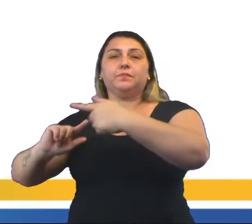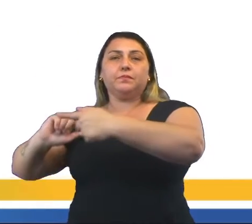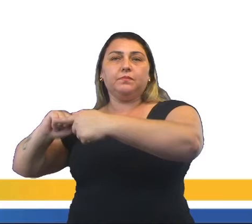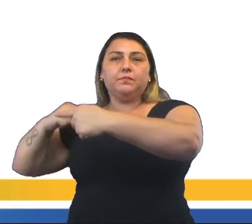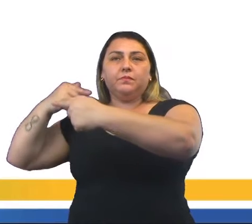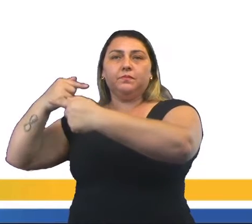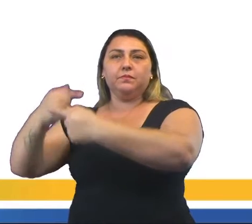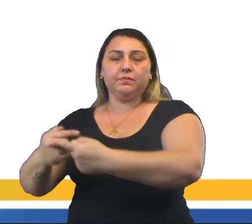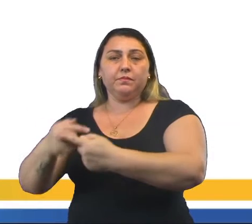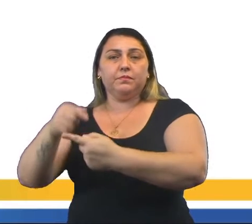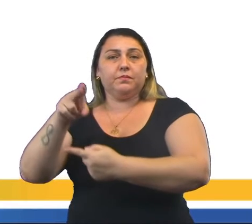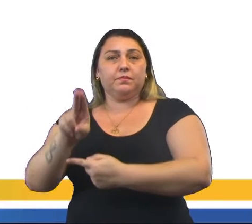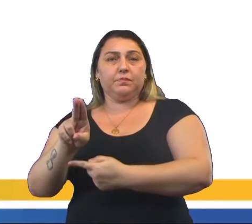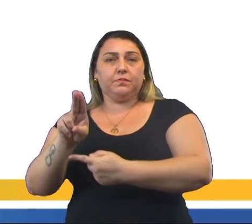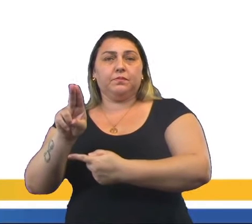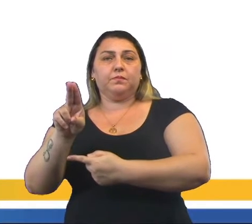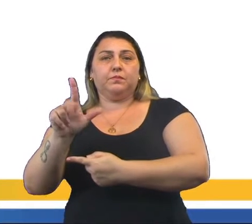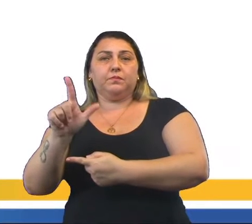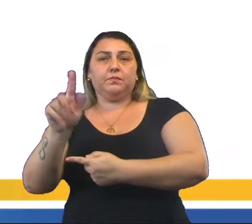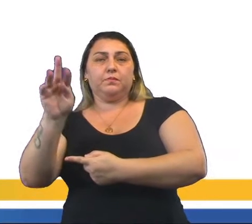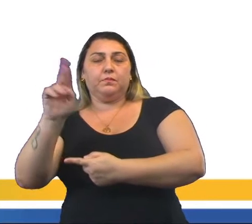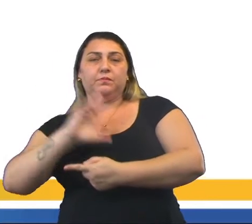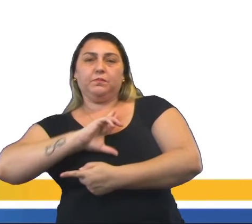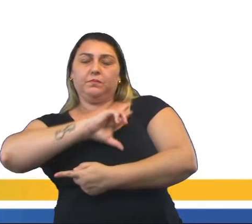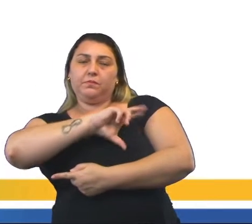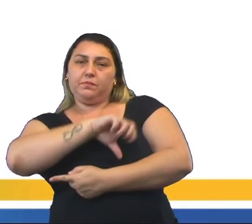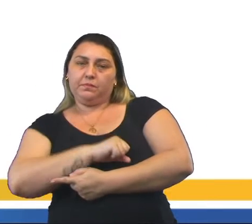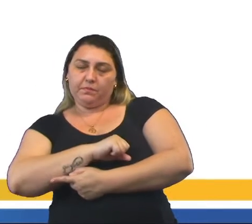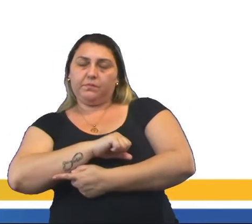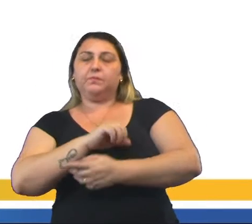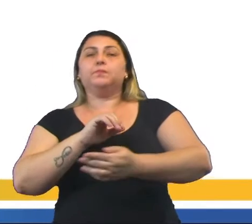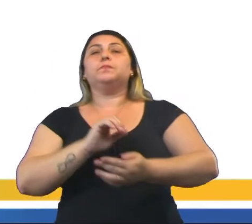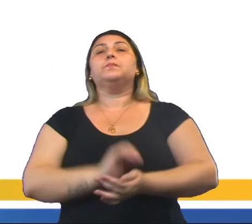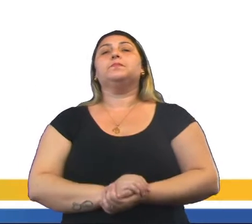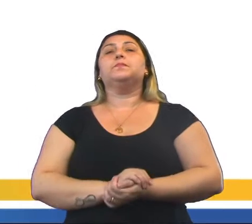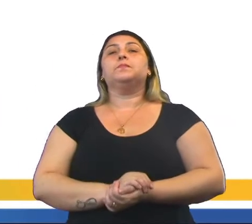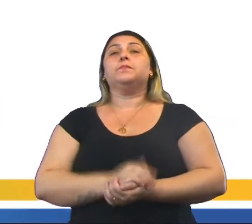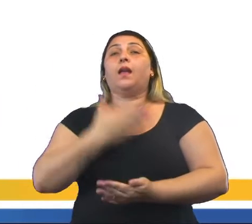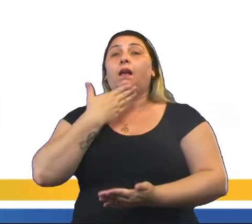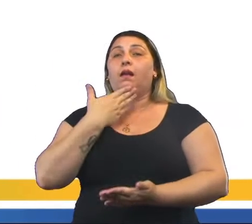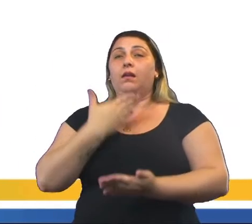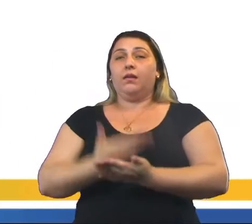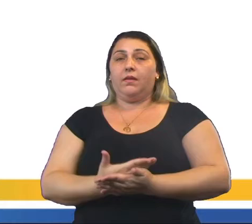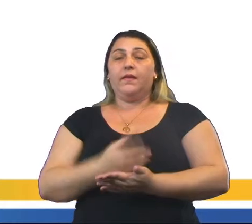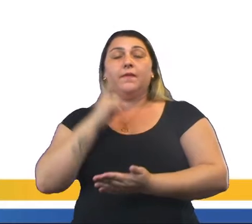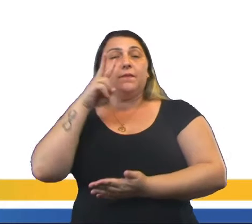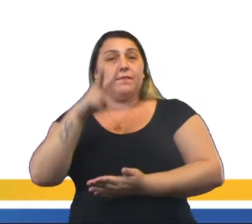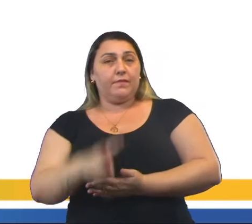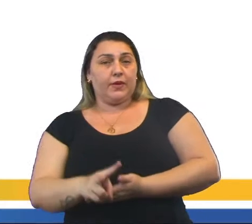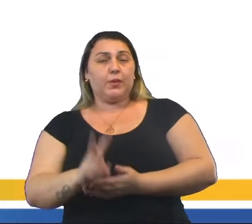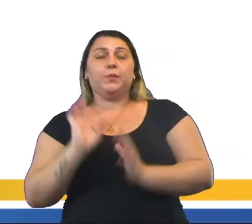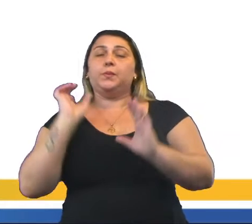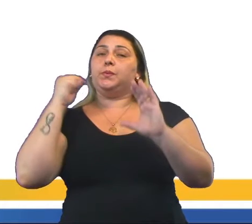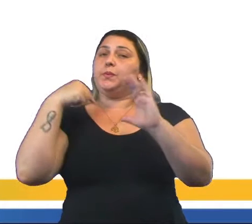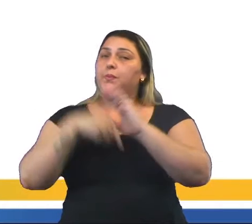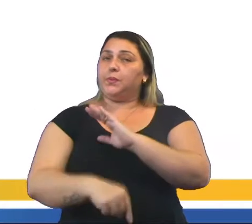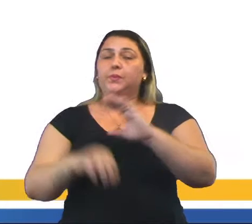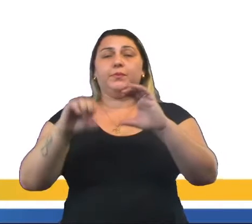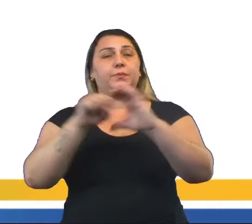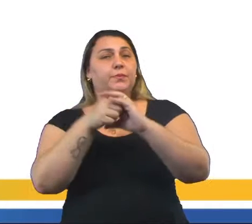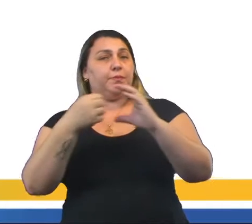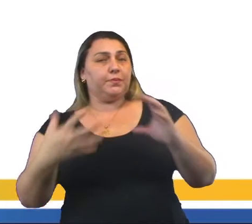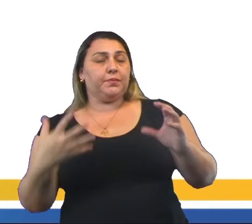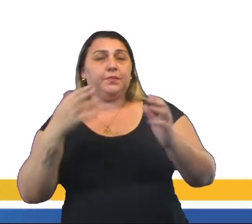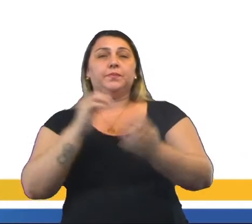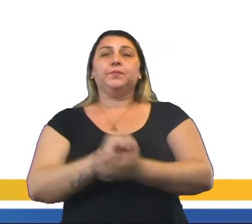de ultrarromântica, né? O romantismo ao seu extremo, exagerado, a gente vê a intensificação dessas